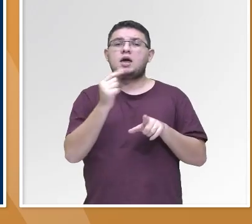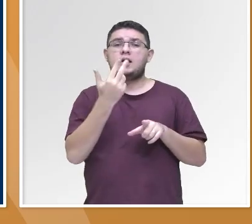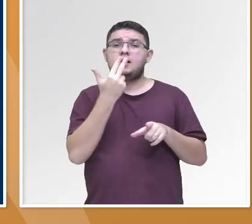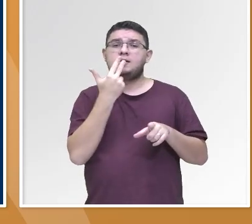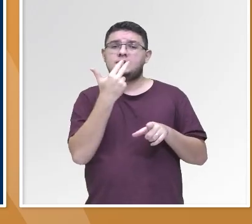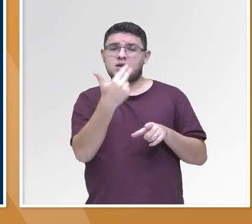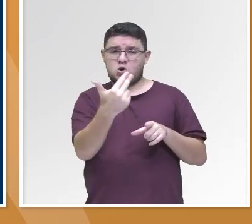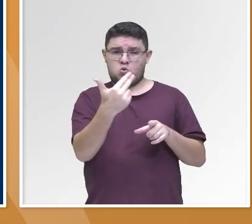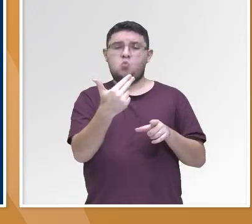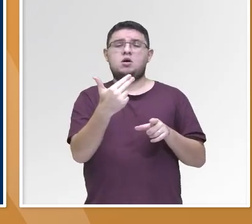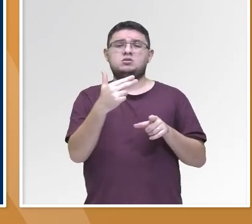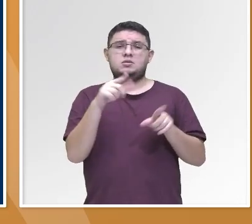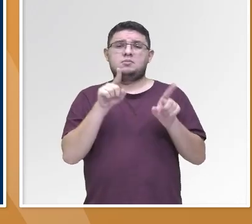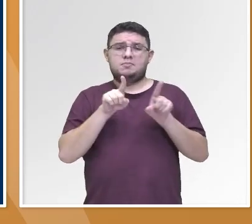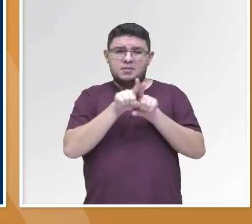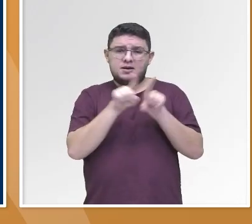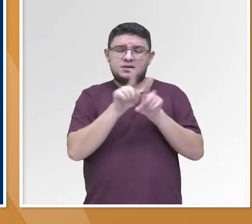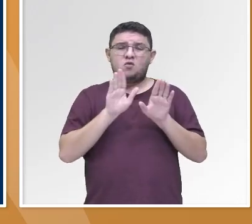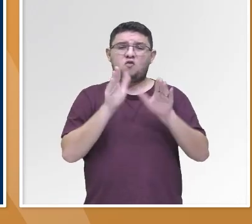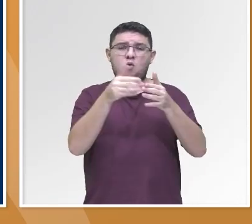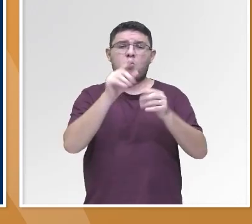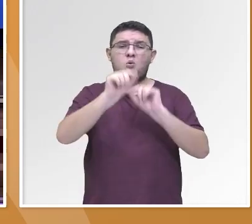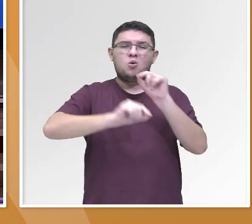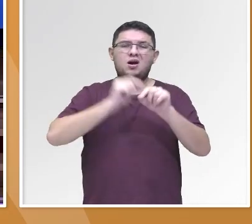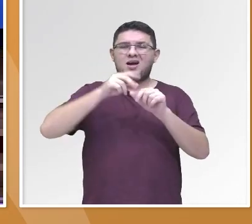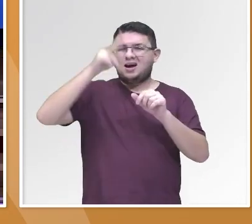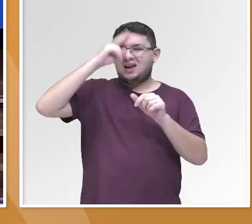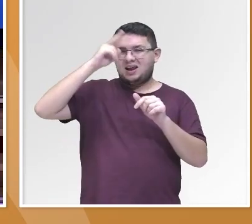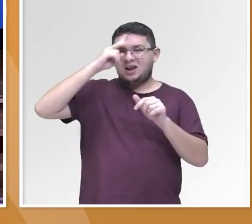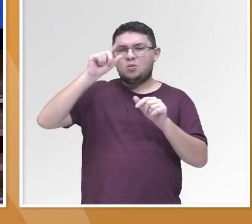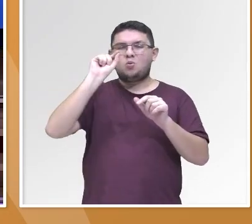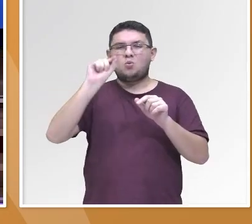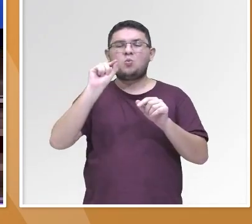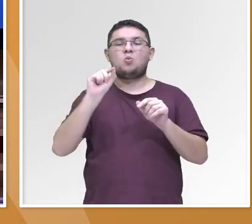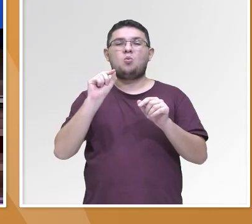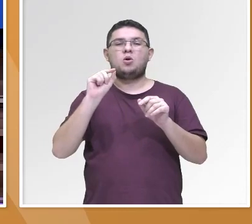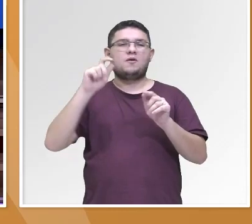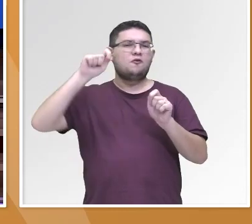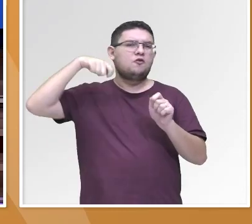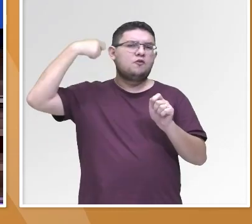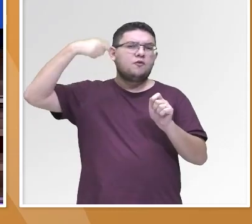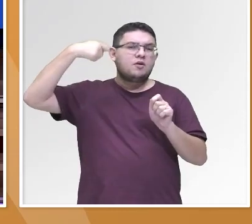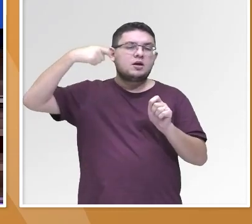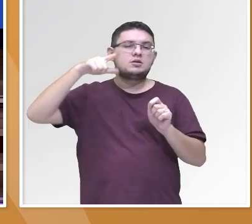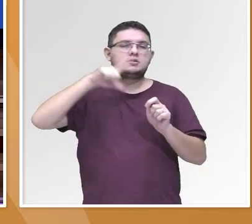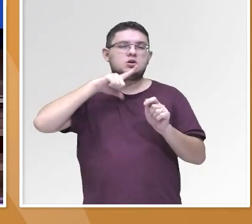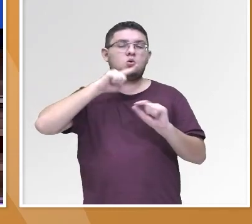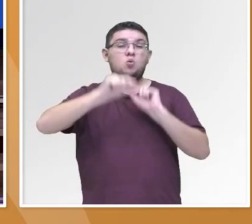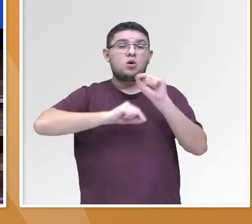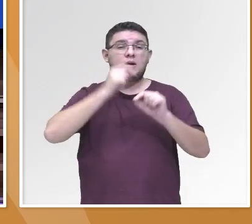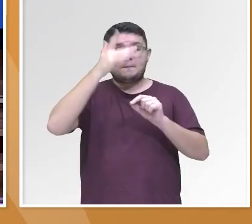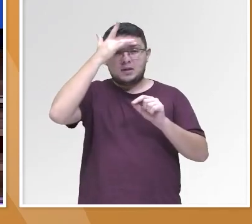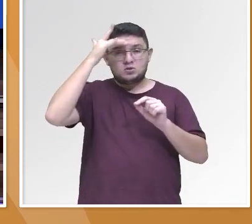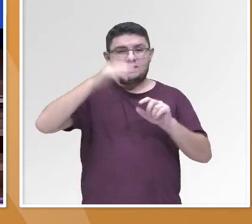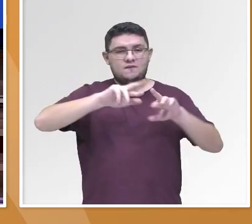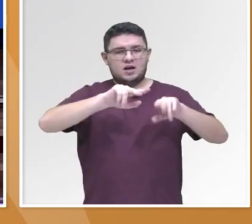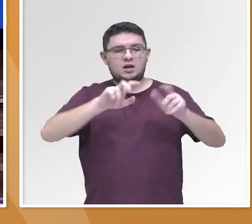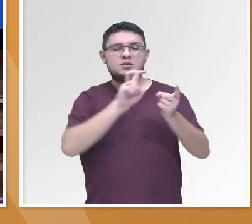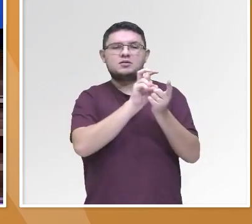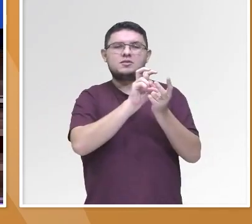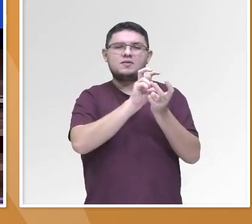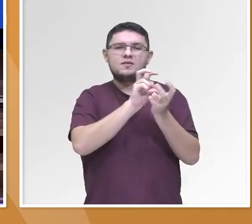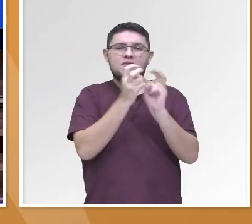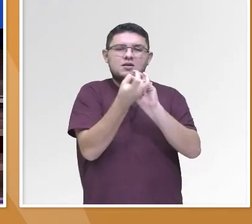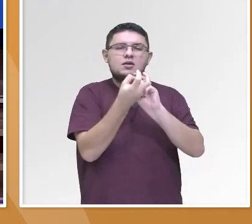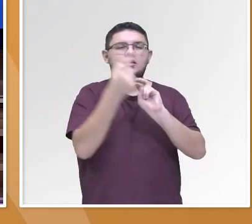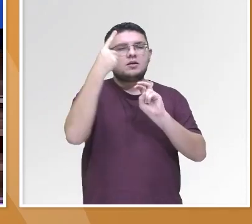se encaixar lá aquele nosso pequeno vídeo do desafio, que mostra lá o pessoal jogando capoeira, mas que, na verdade, a capoeira foi